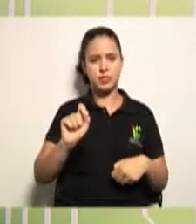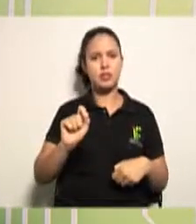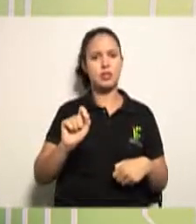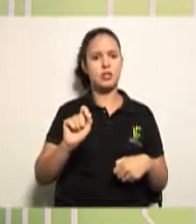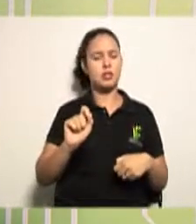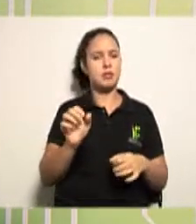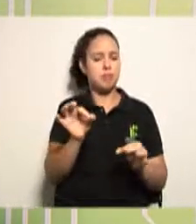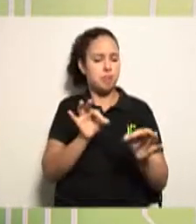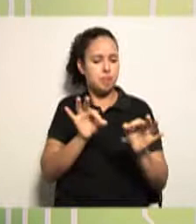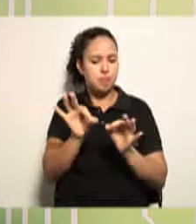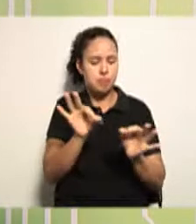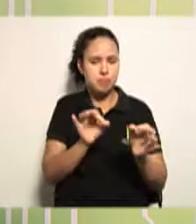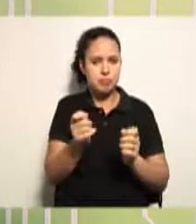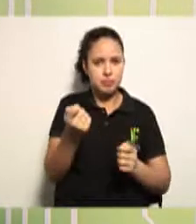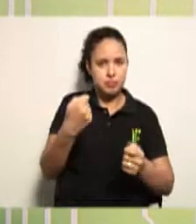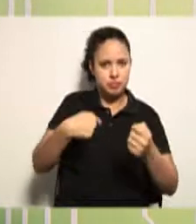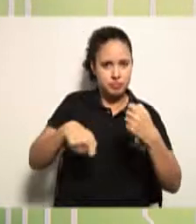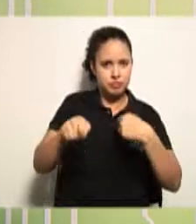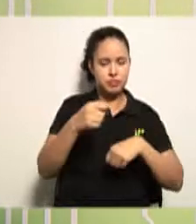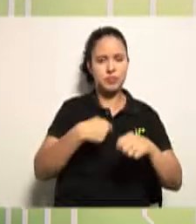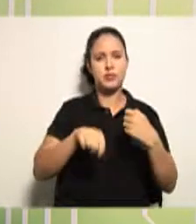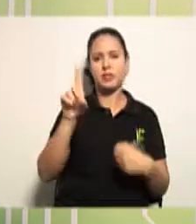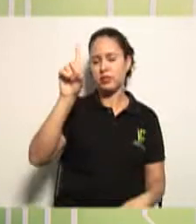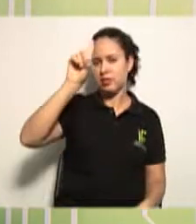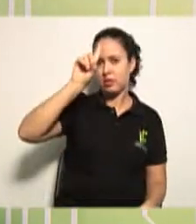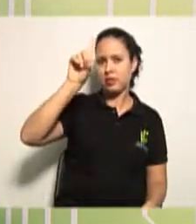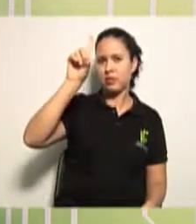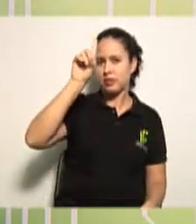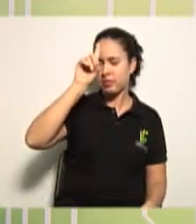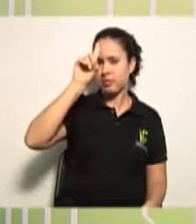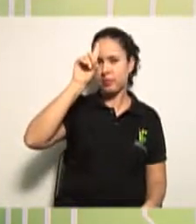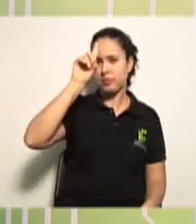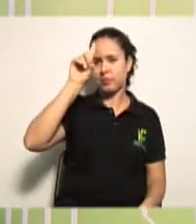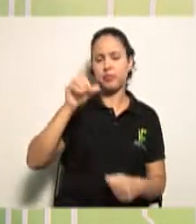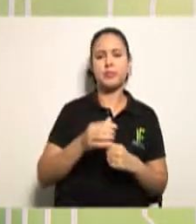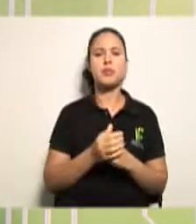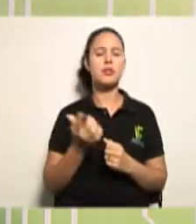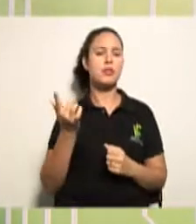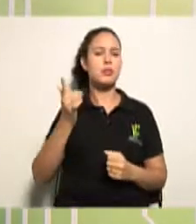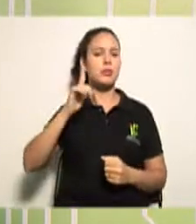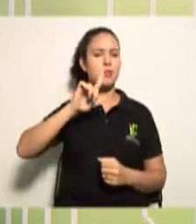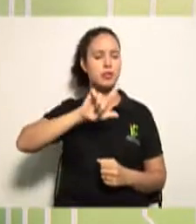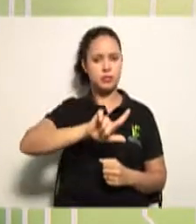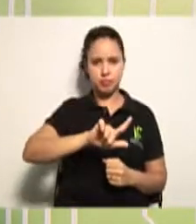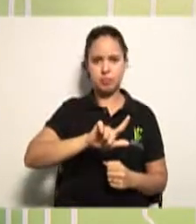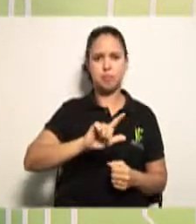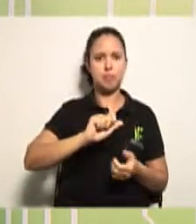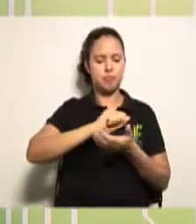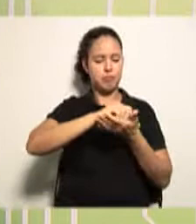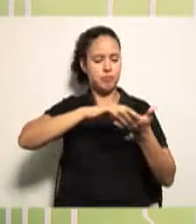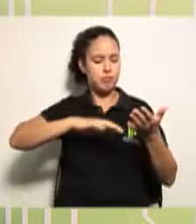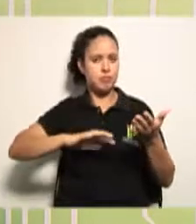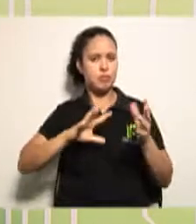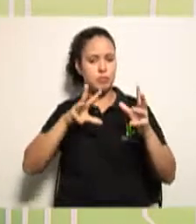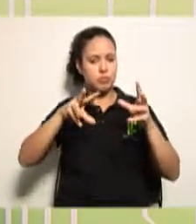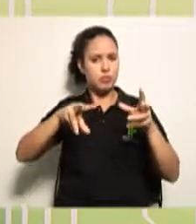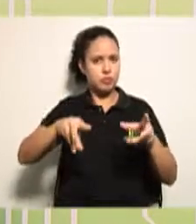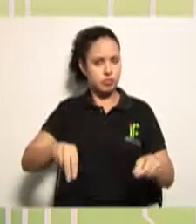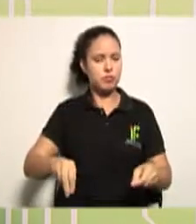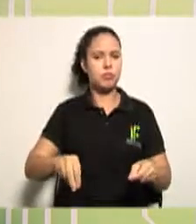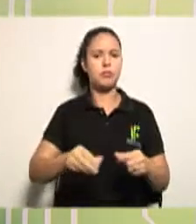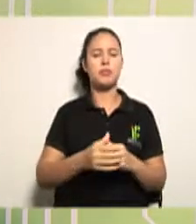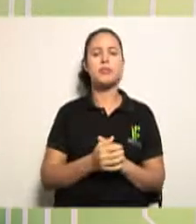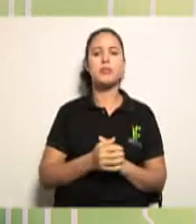precisa administrar o seu dia a dia para que você consiga cumprir todas as atividades. Uma